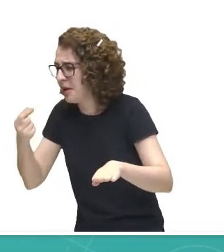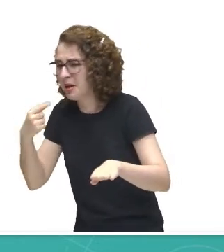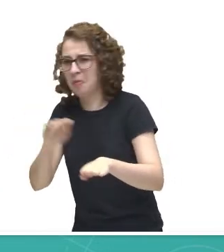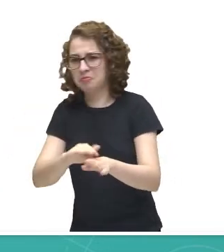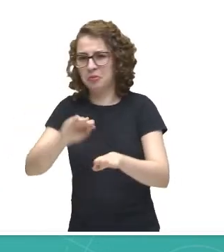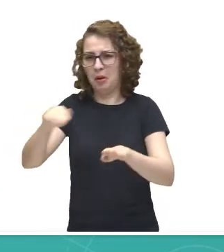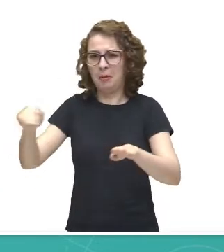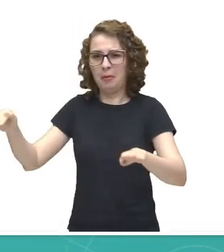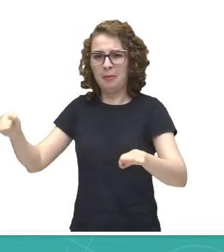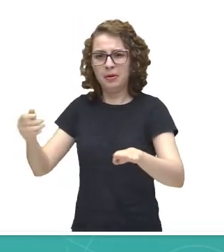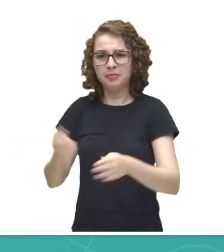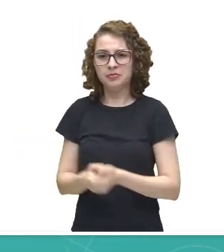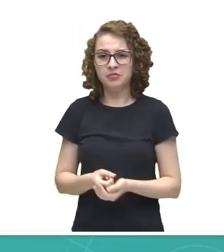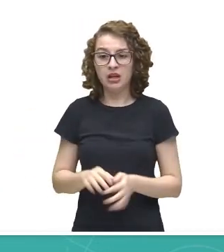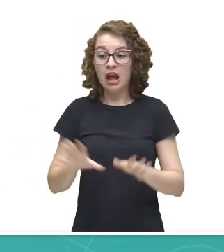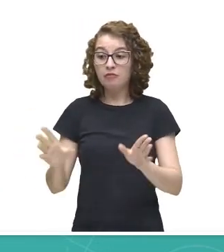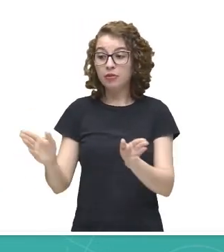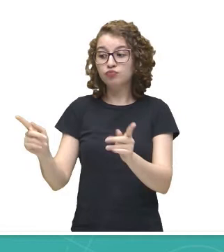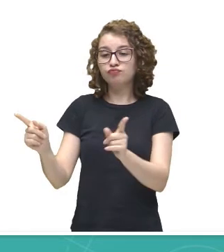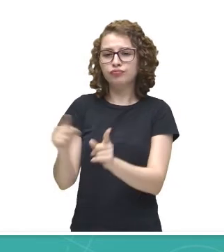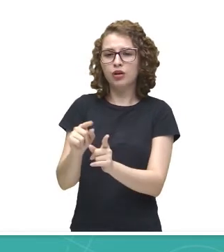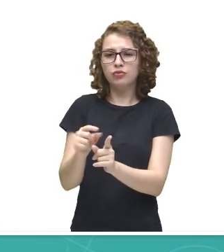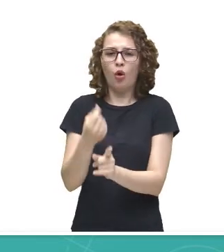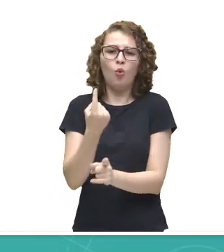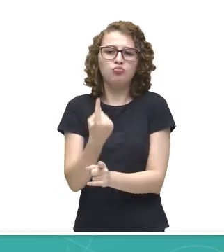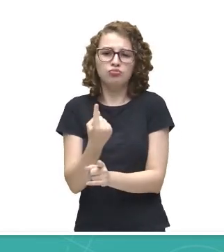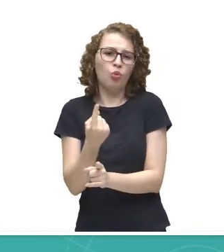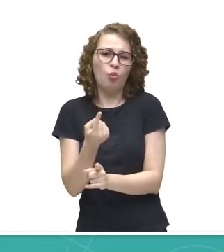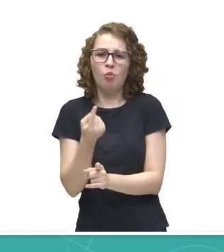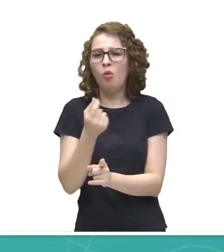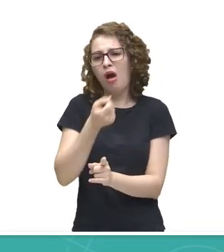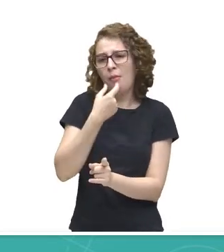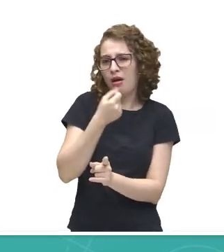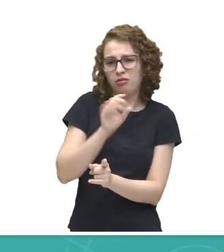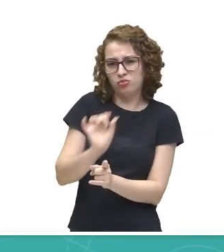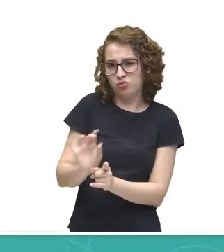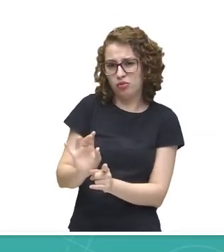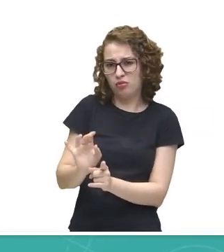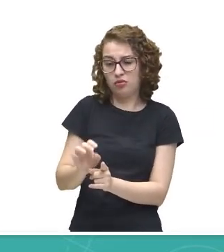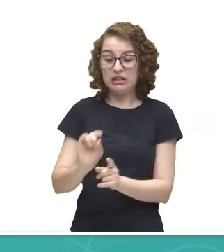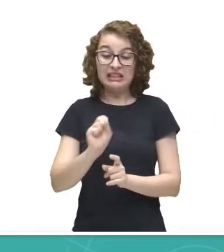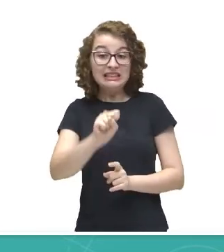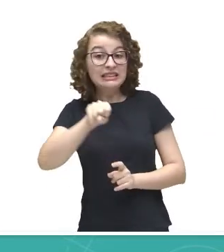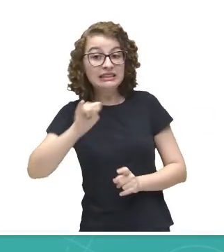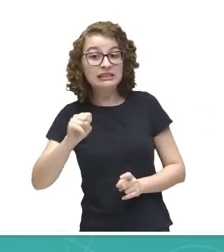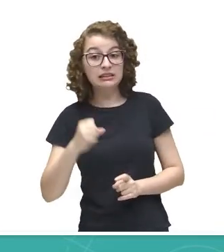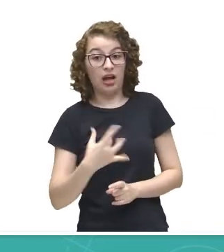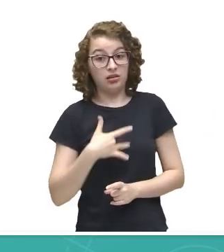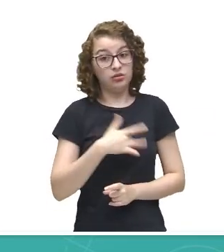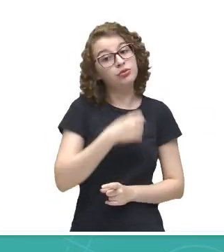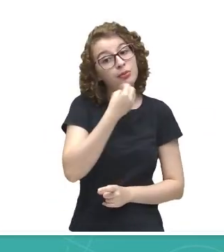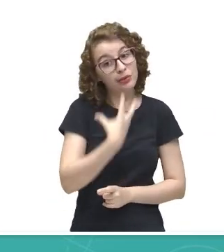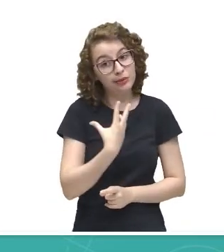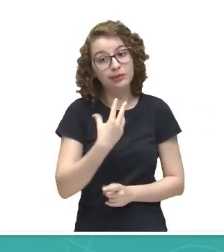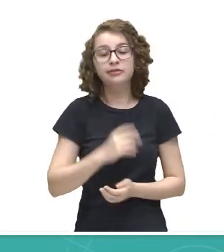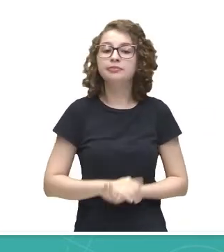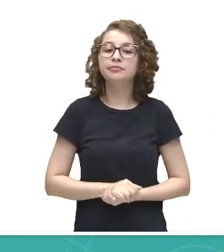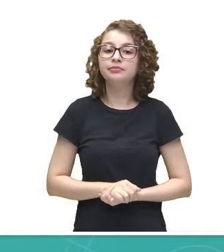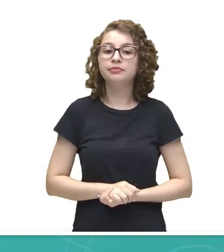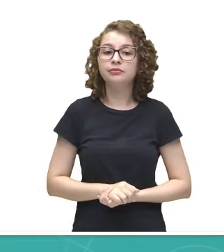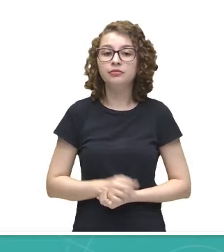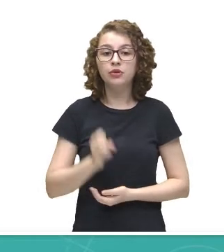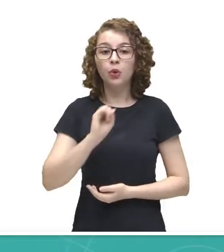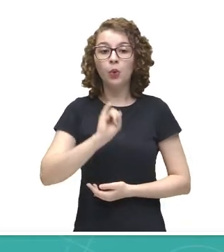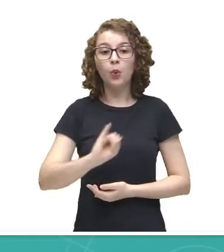esses medicamentos eles podem ser reduzidos se você tem um estilo de vida bom, tá? Outro benefício é a melhoria